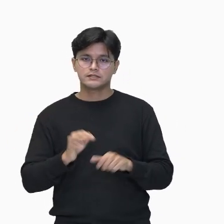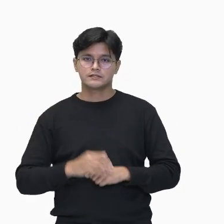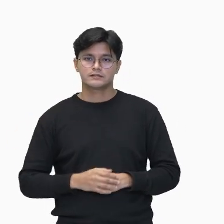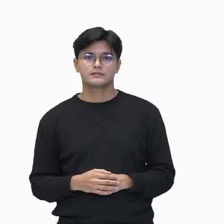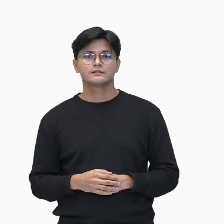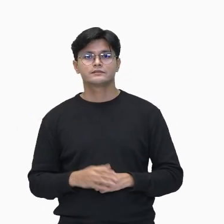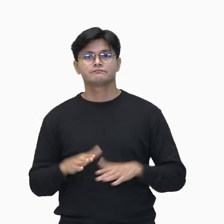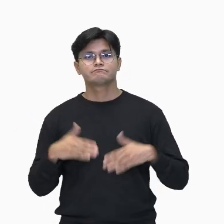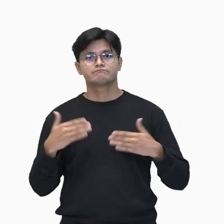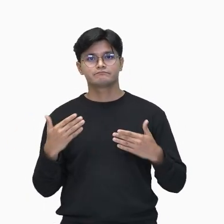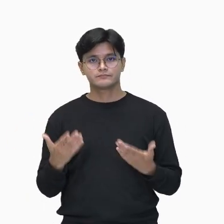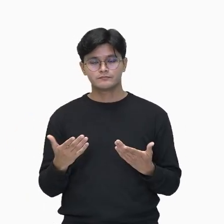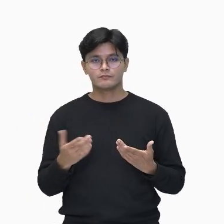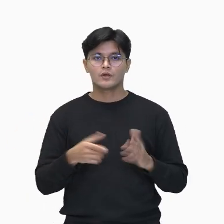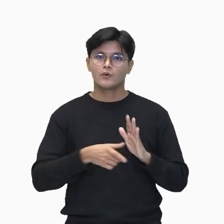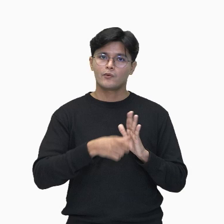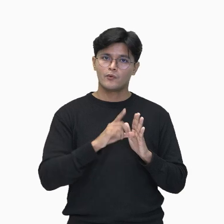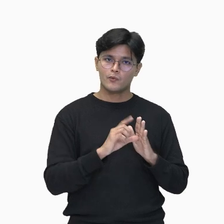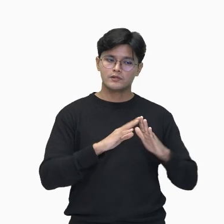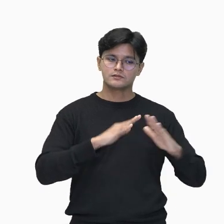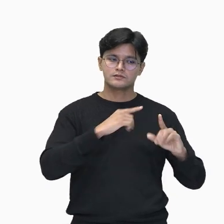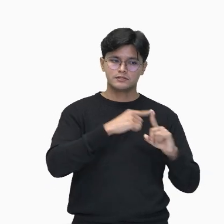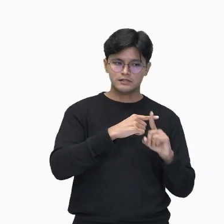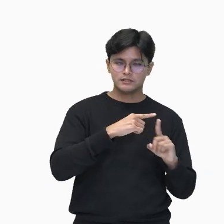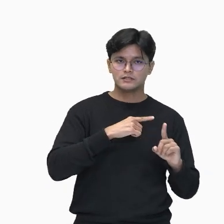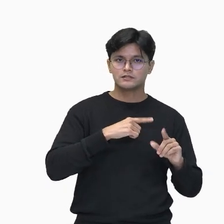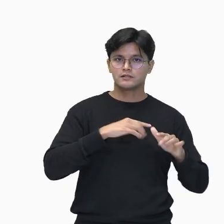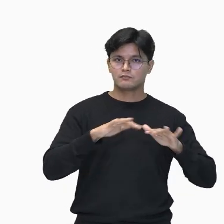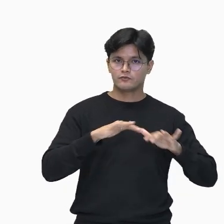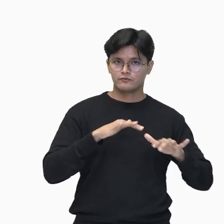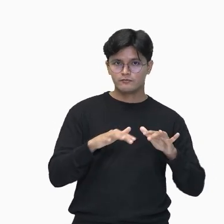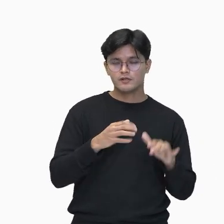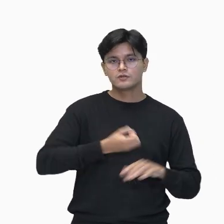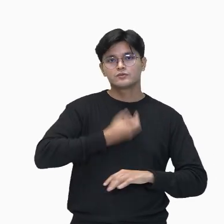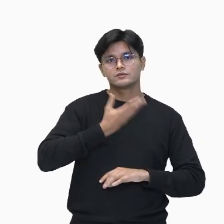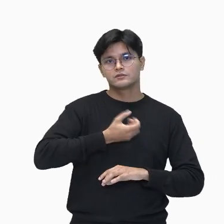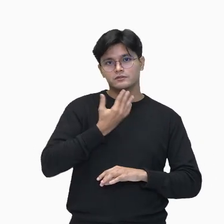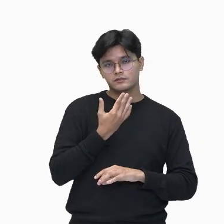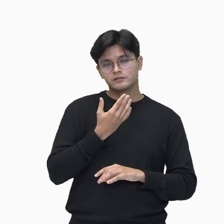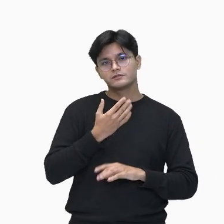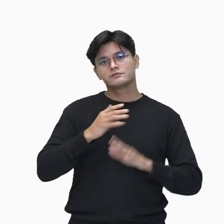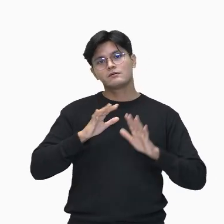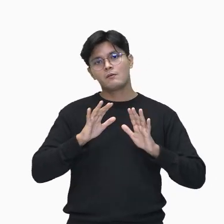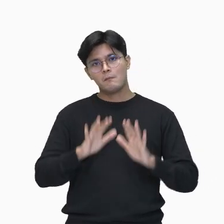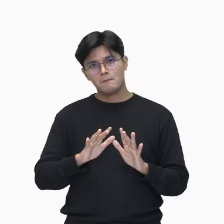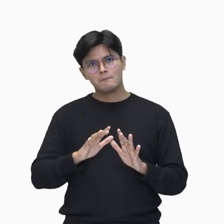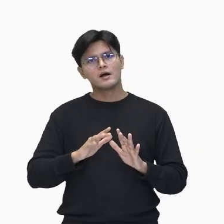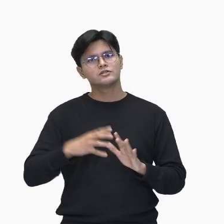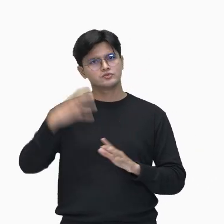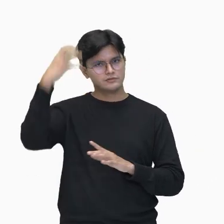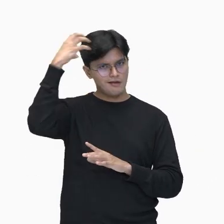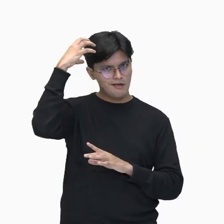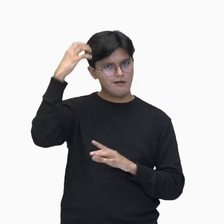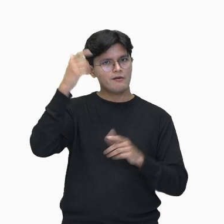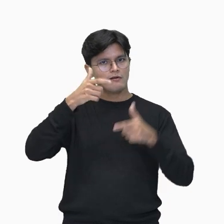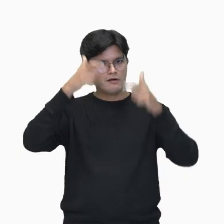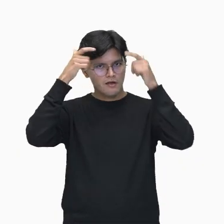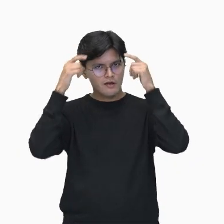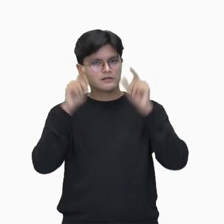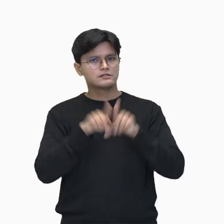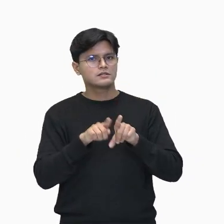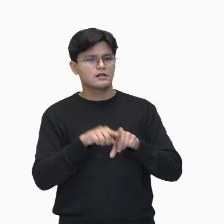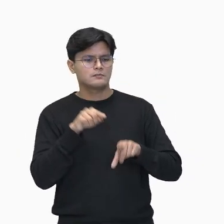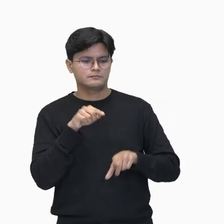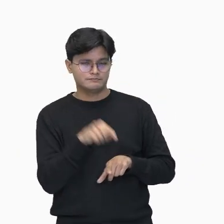no trovadorismo da igreja né mas os reis também faziam muitos Absurdos então a a